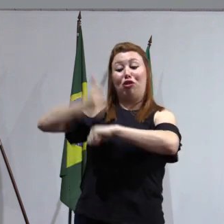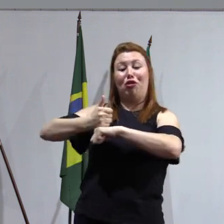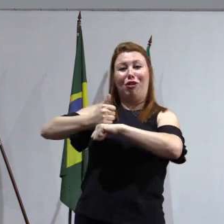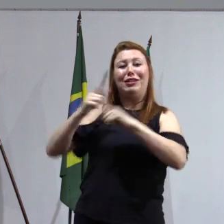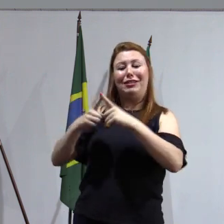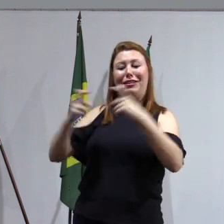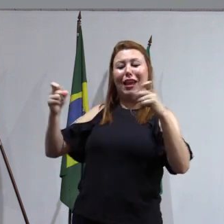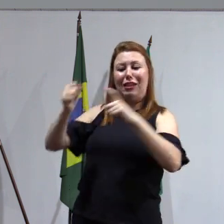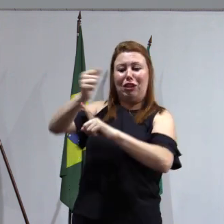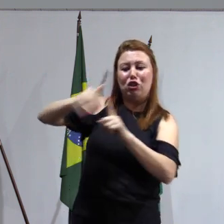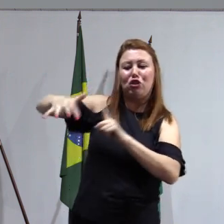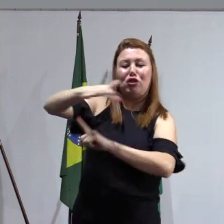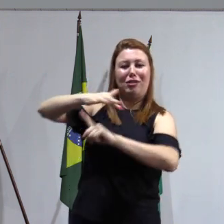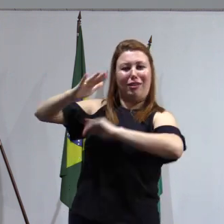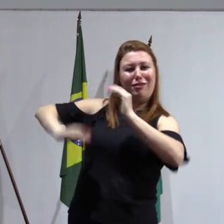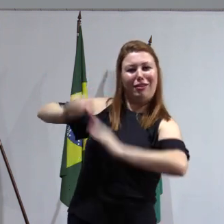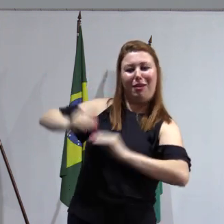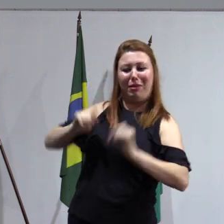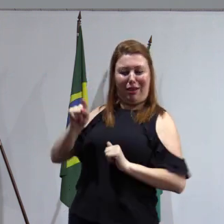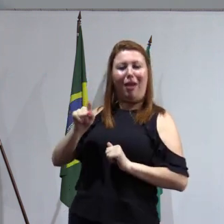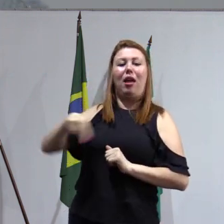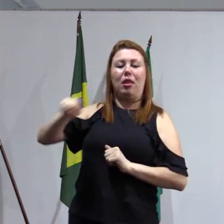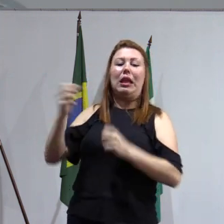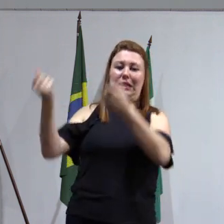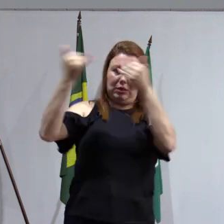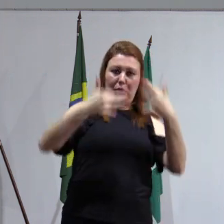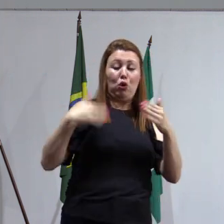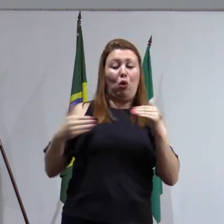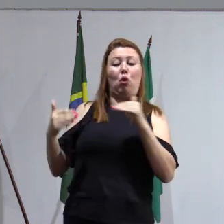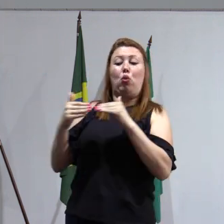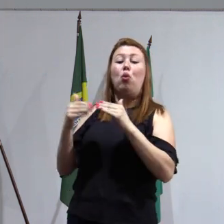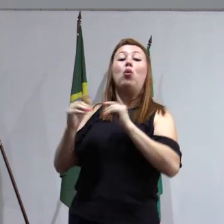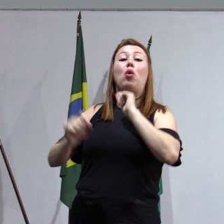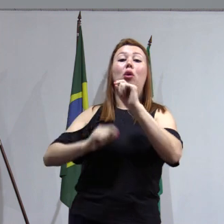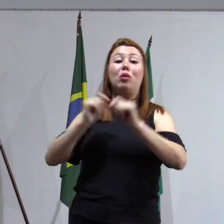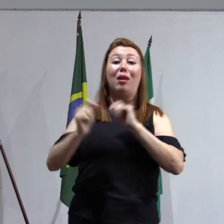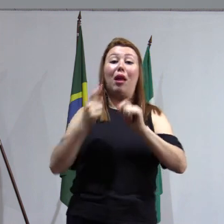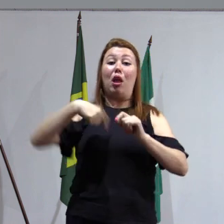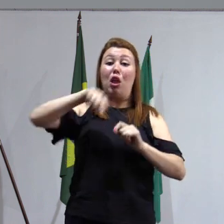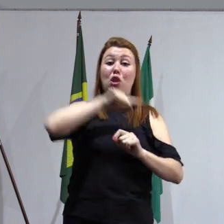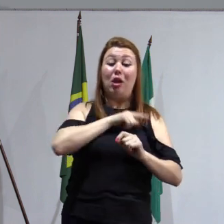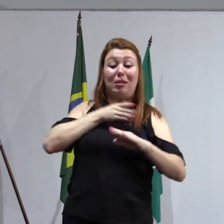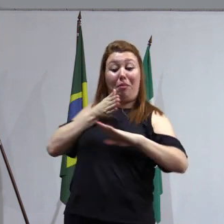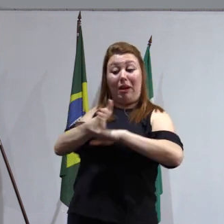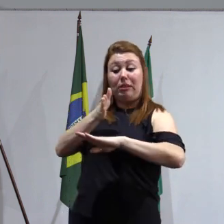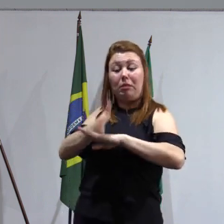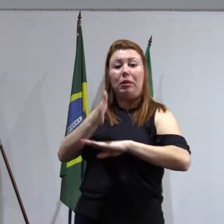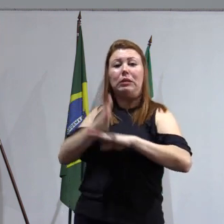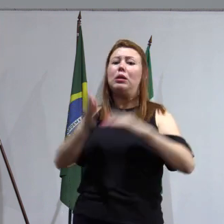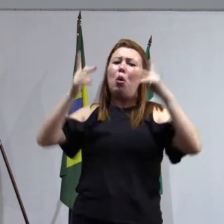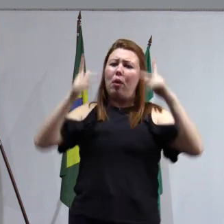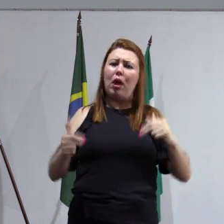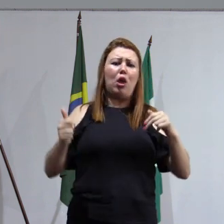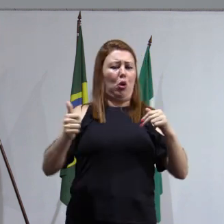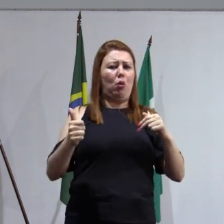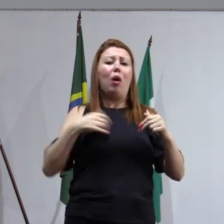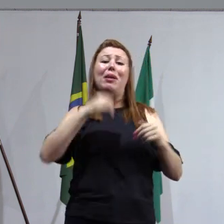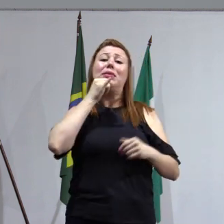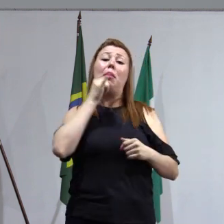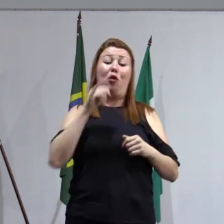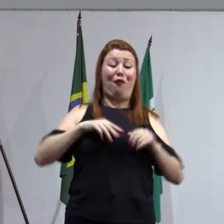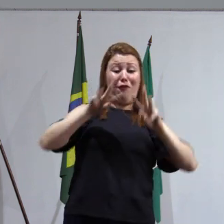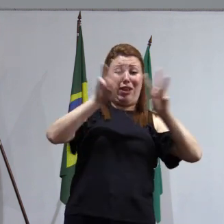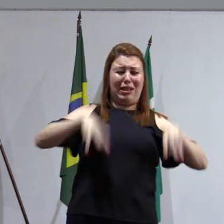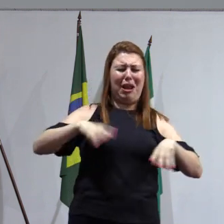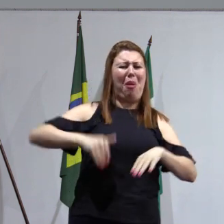como a nossa colaboração deve ser à altura da qualidade dessa universidade, a mais antiga universidade do